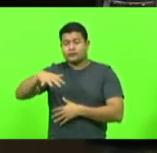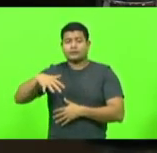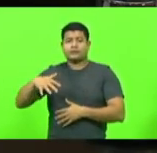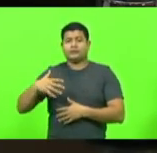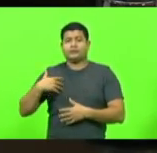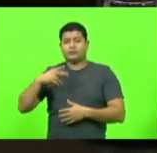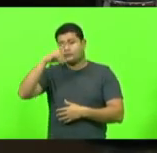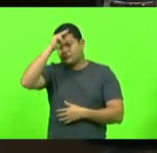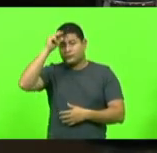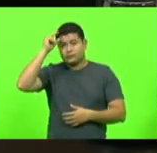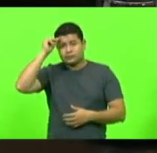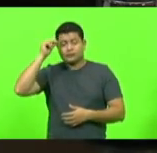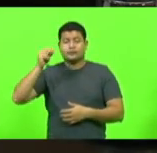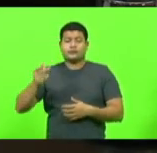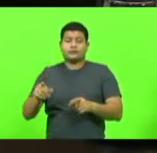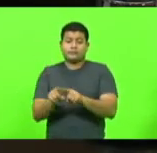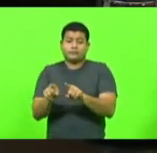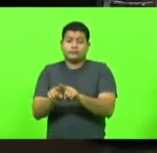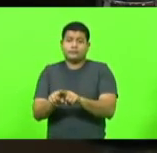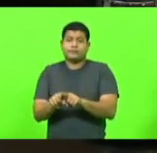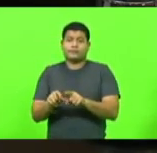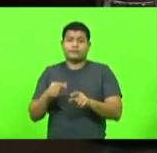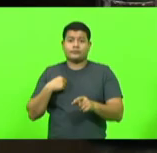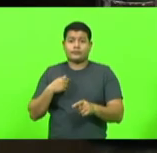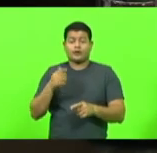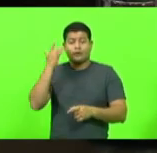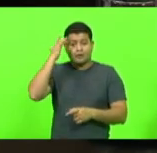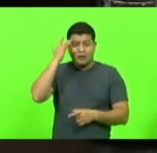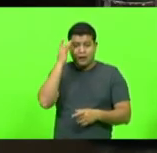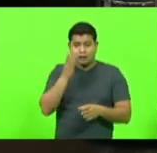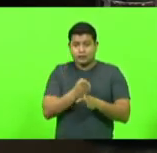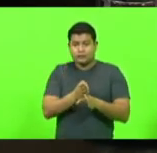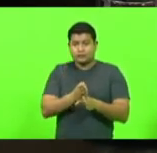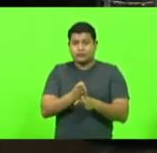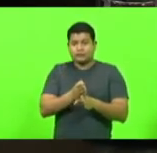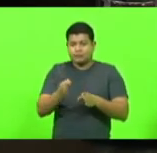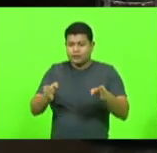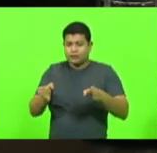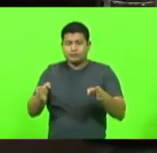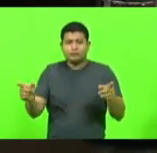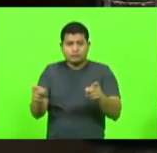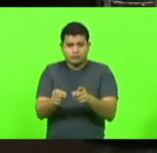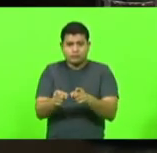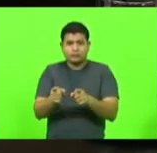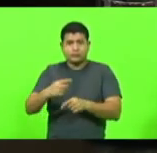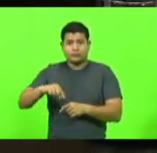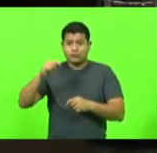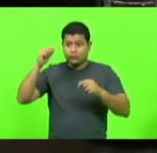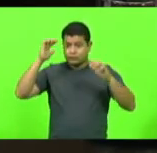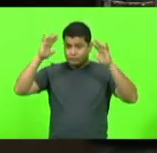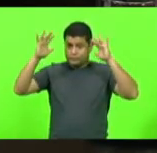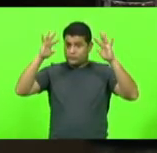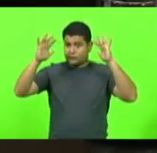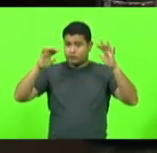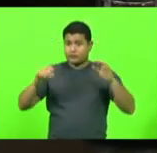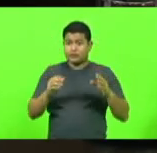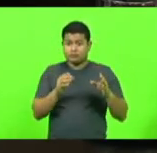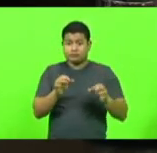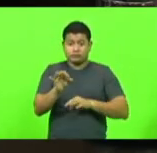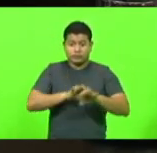grande valia. Eu vejo que a curto prazo nós teríamos que pensar e nos organizarmos para isso,